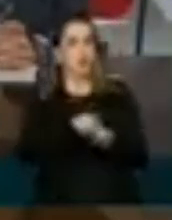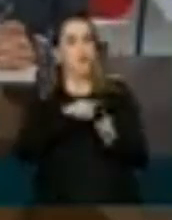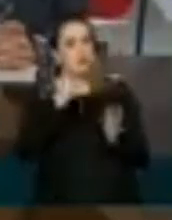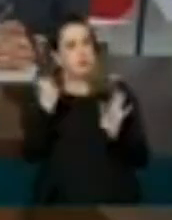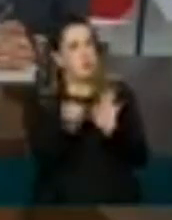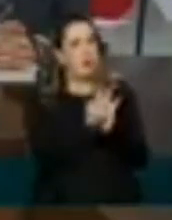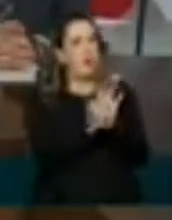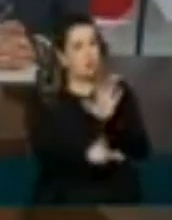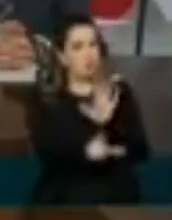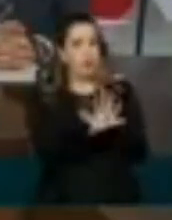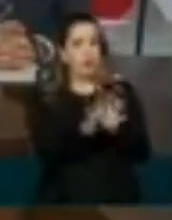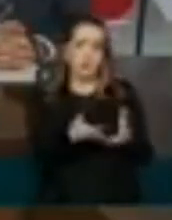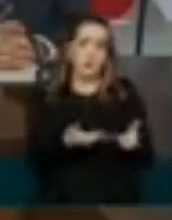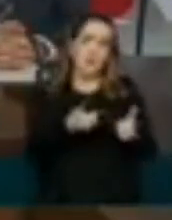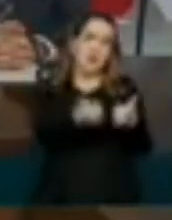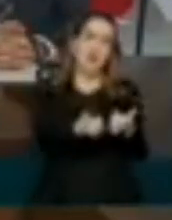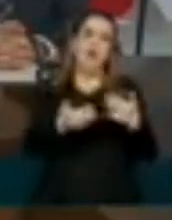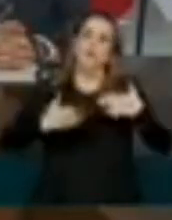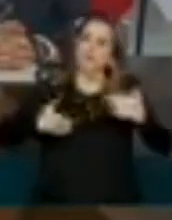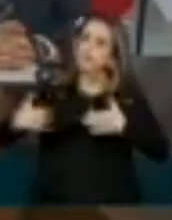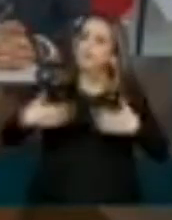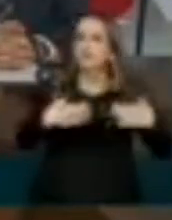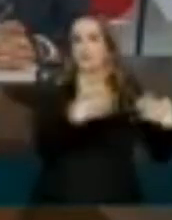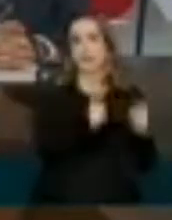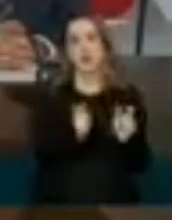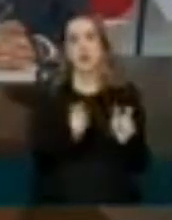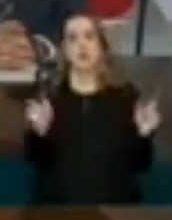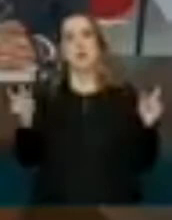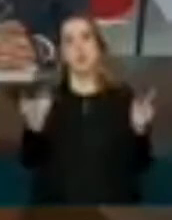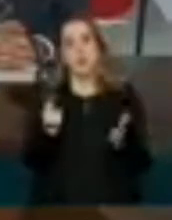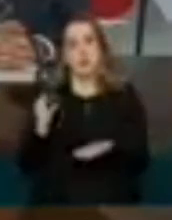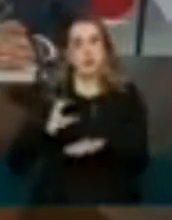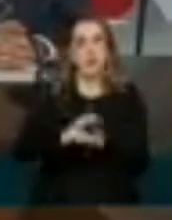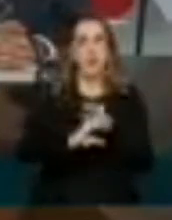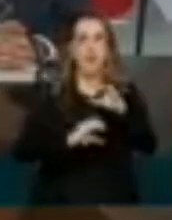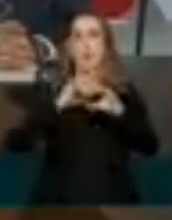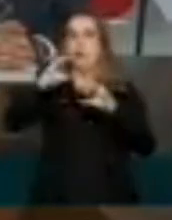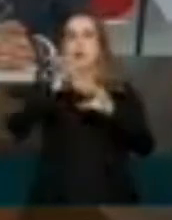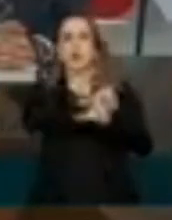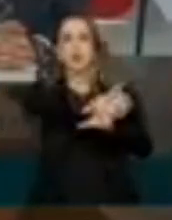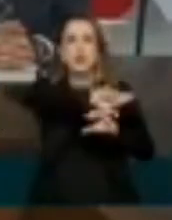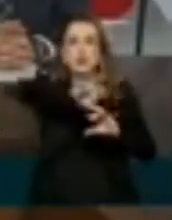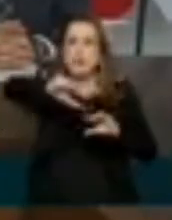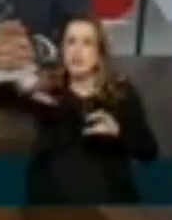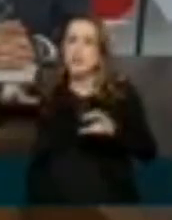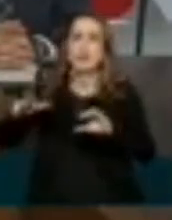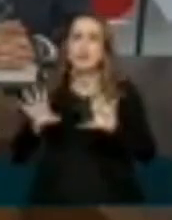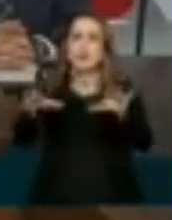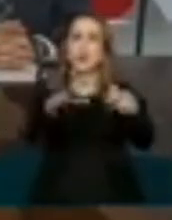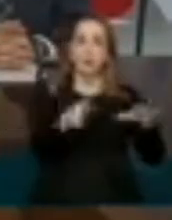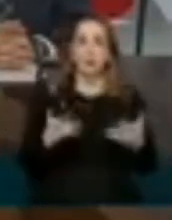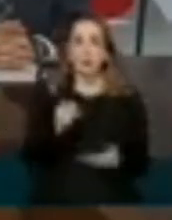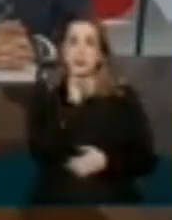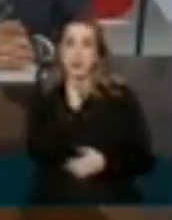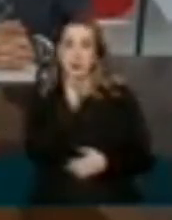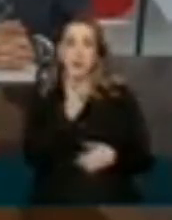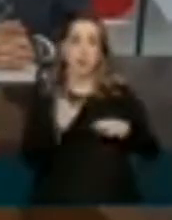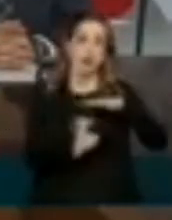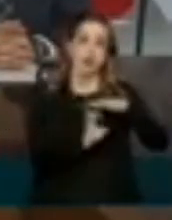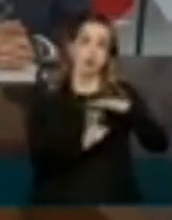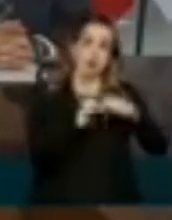jurídica, melhorem o ambiente de negócios e ampliem os investimentos em diversos setores, como, por exemplo, os de petróleo e